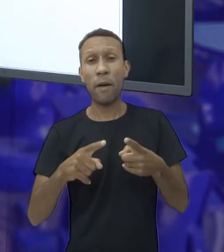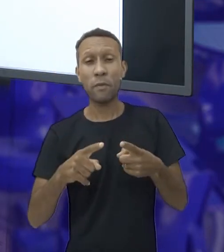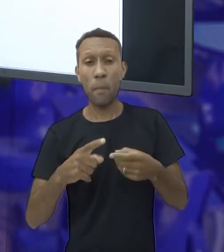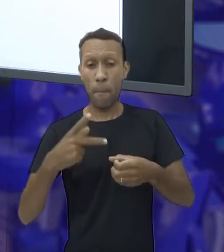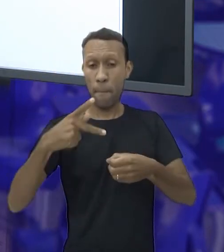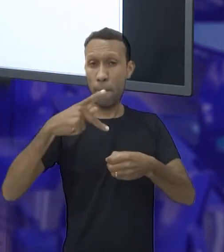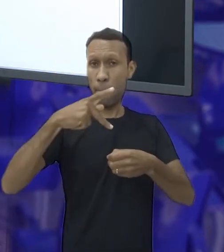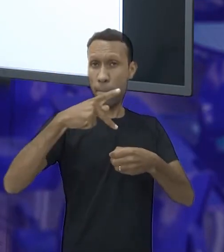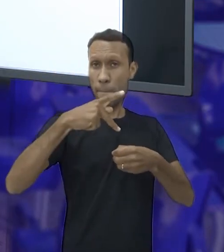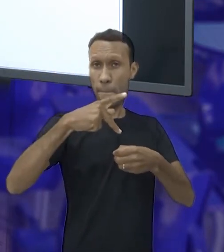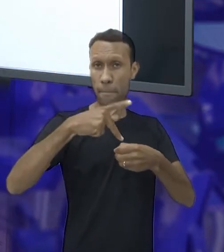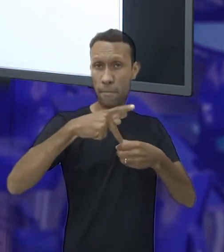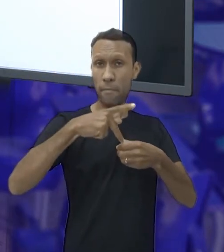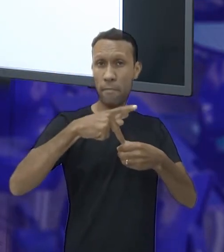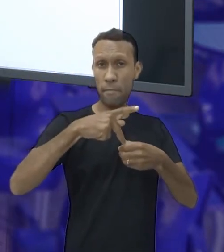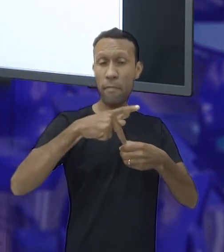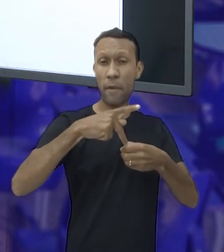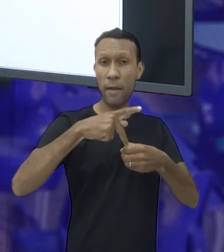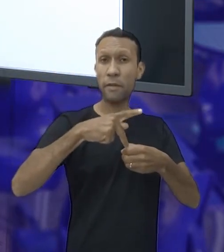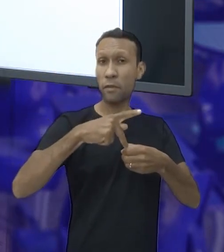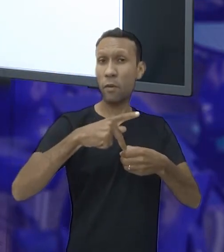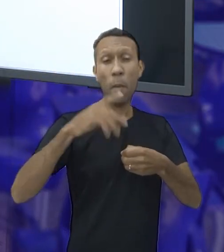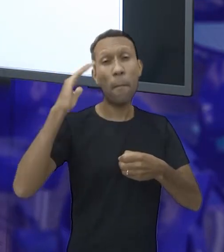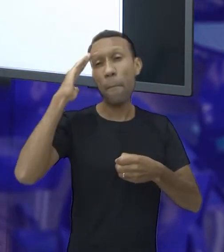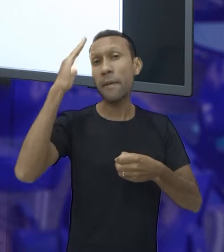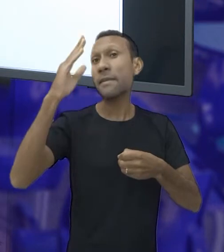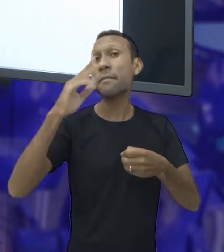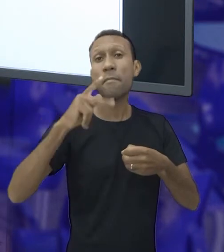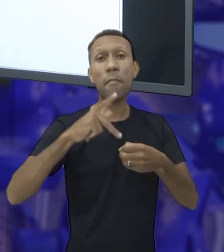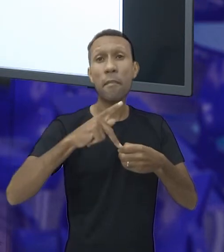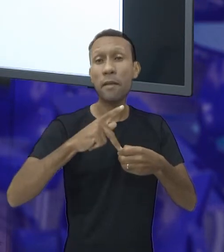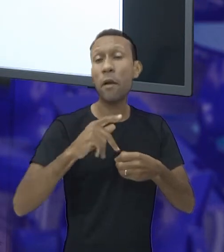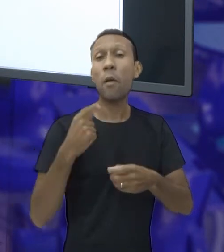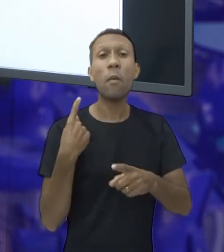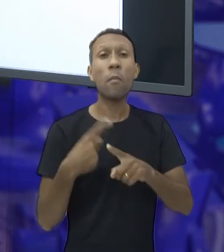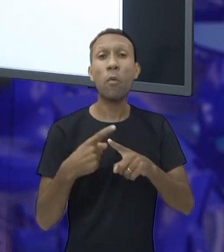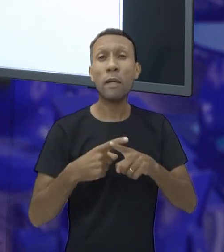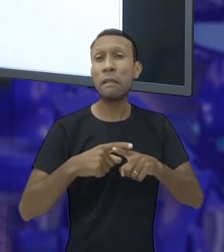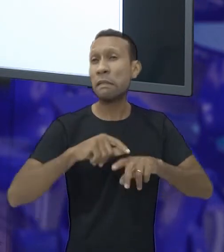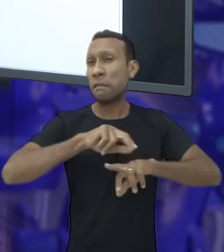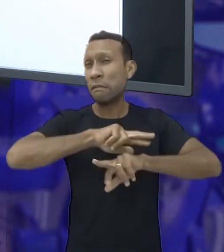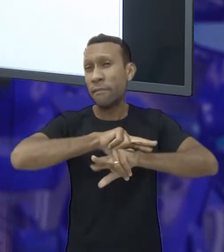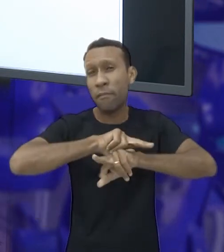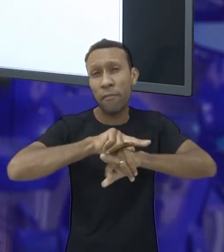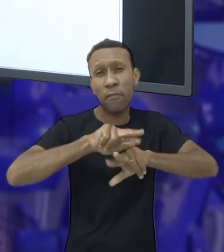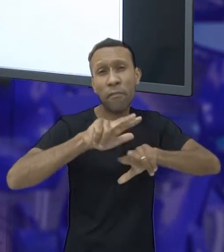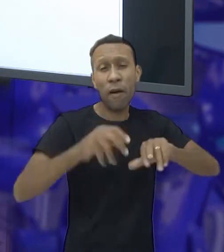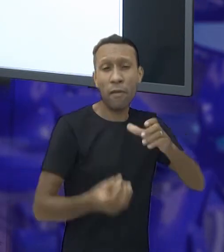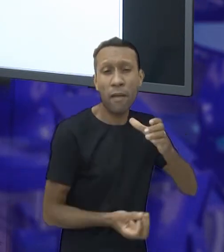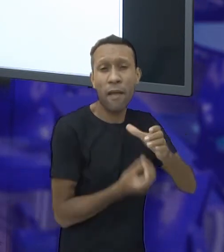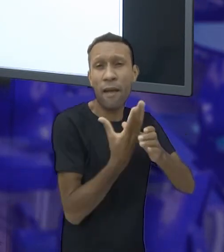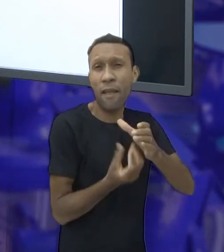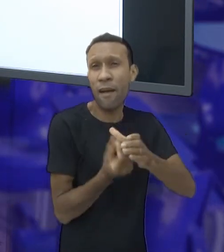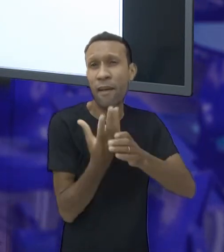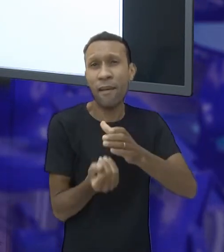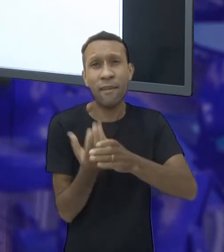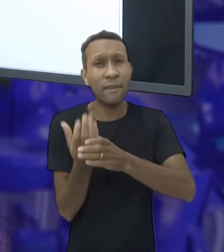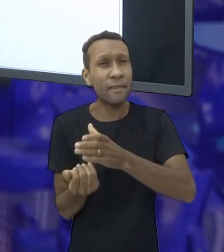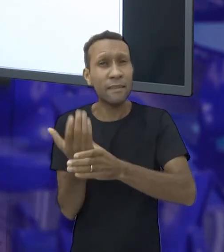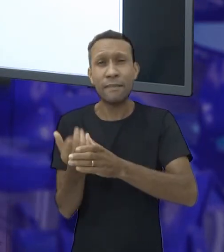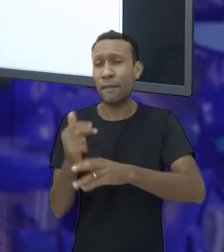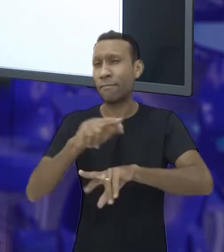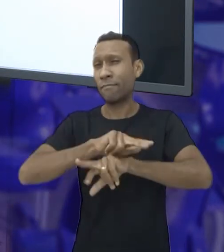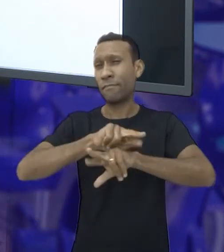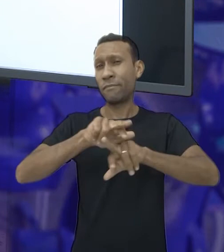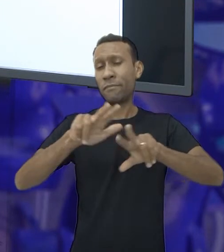é somente a mais importante fonte de energia, mas é também a mais importante matéria-prima, porque do petróleo,